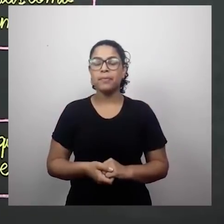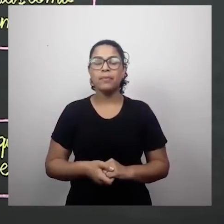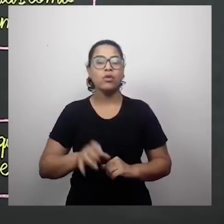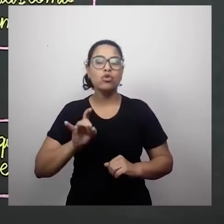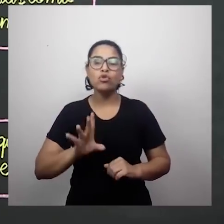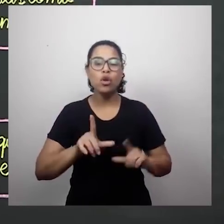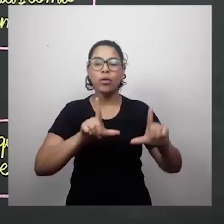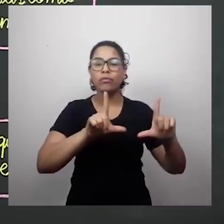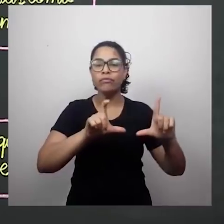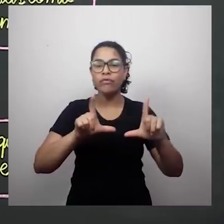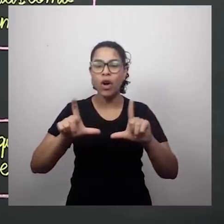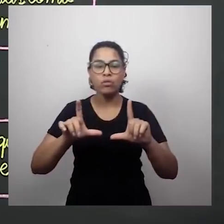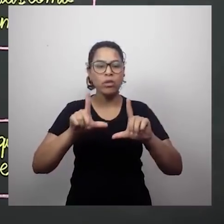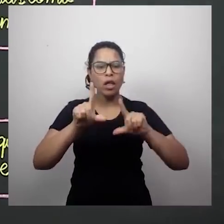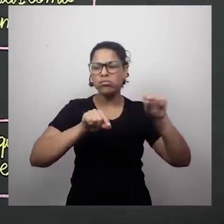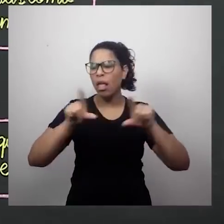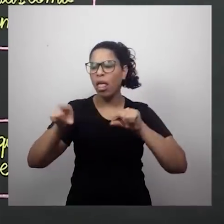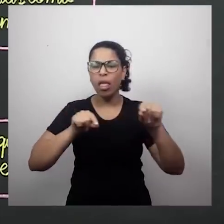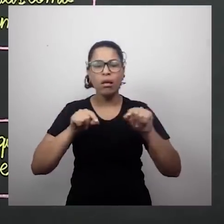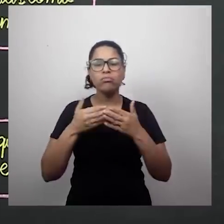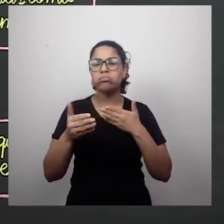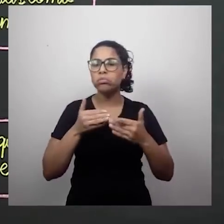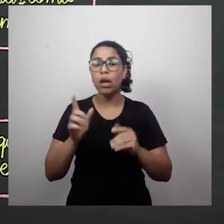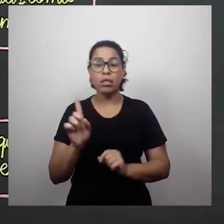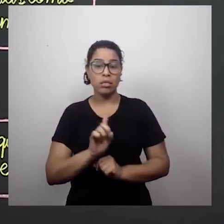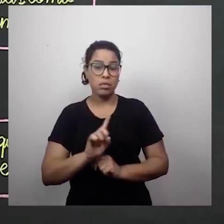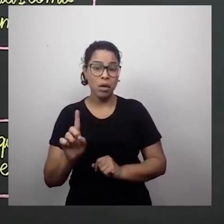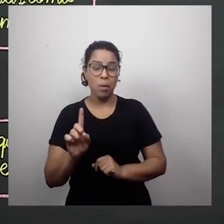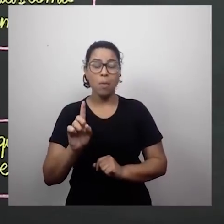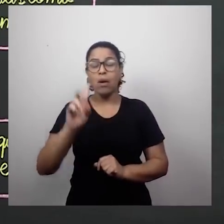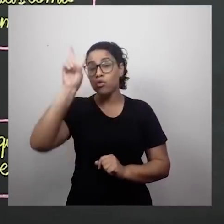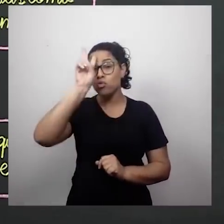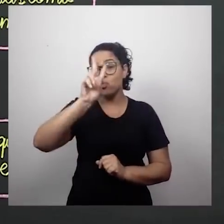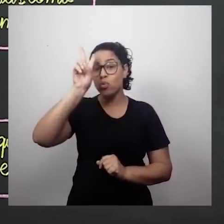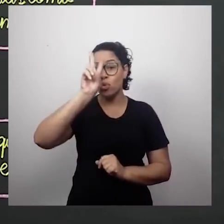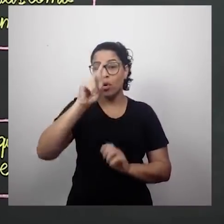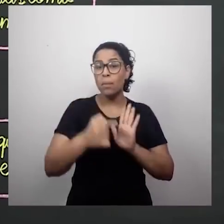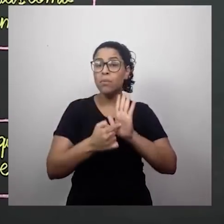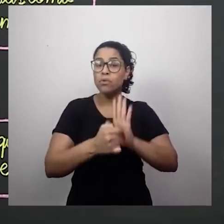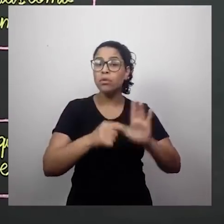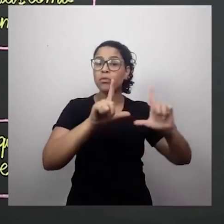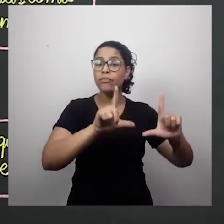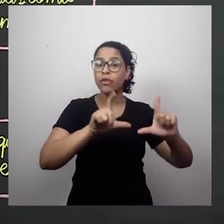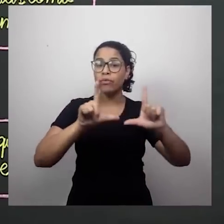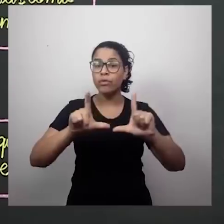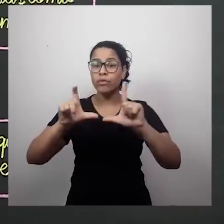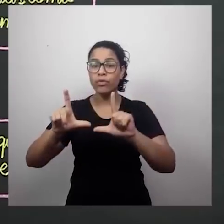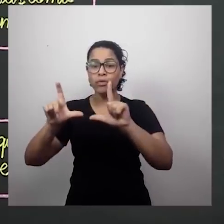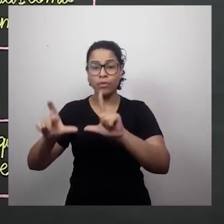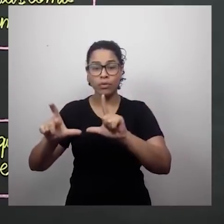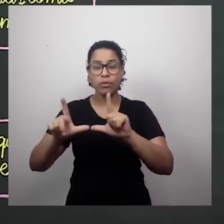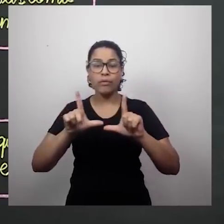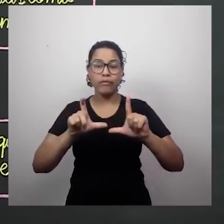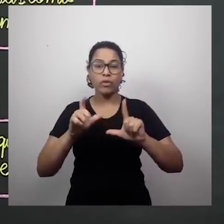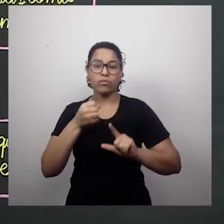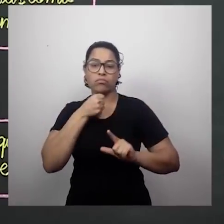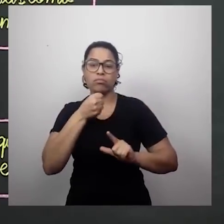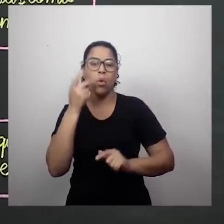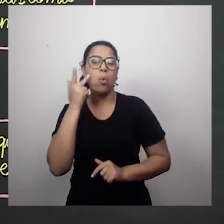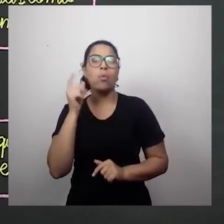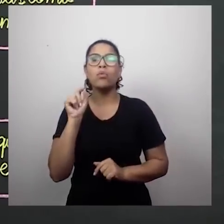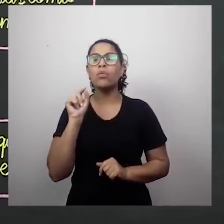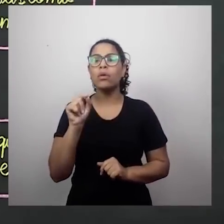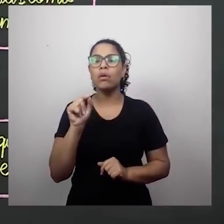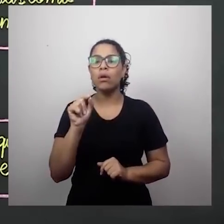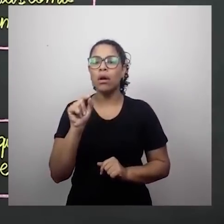não é aleatória, ela é como se fosse uma historinha mesmo que você está contando por meio de imagens. É comum que fotoreportagens sejam publicadas em